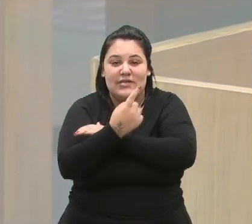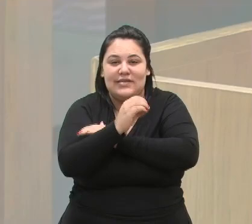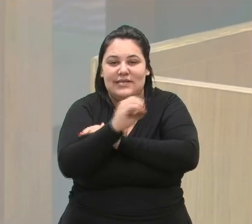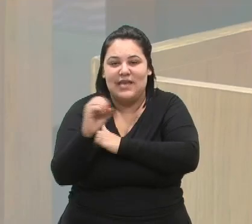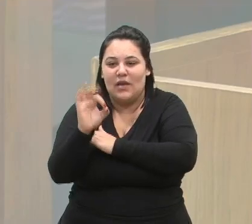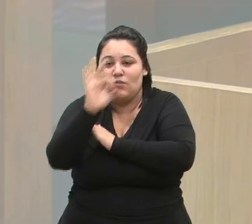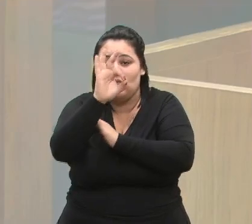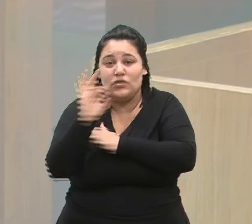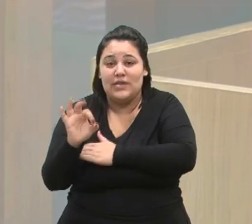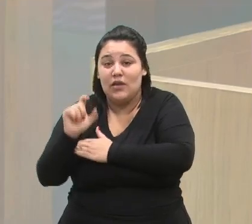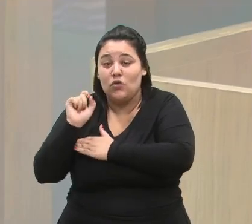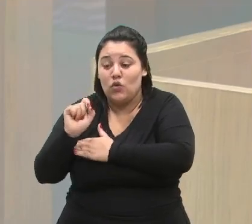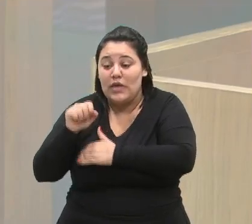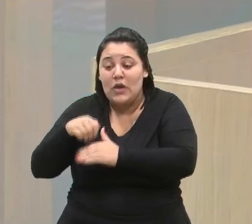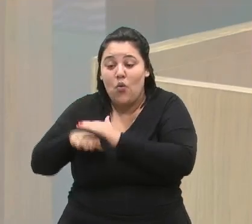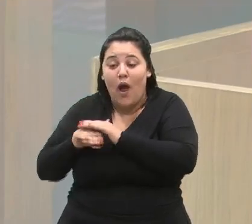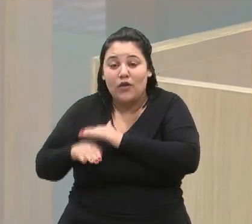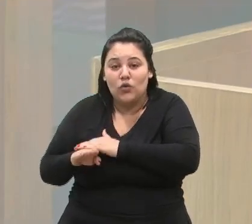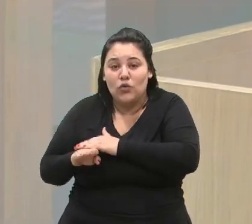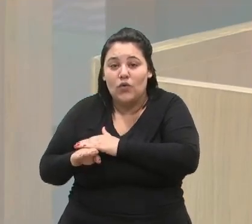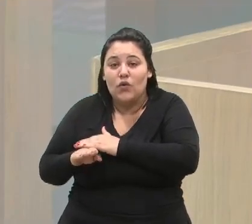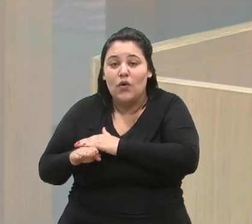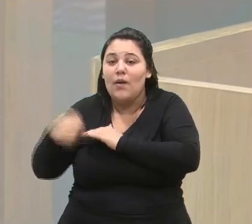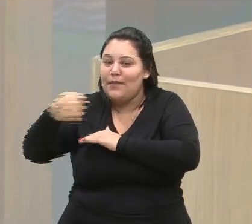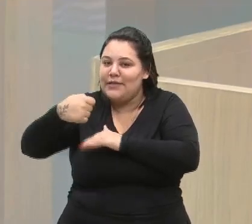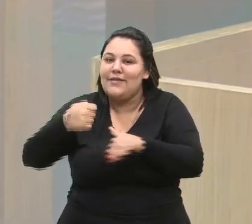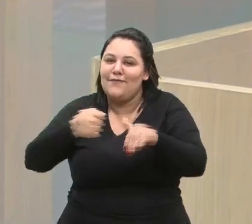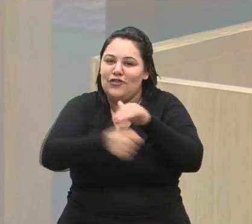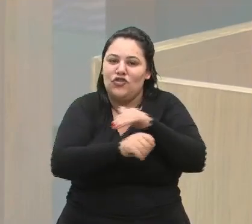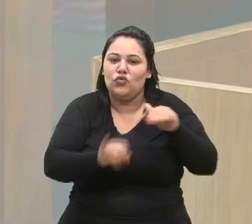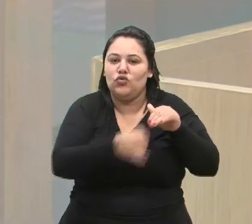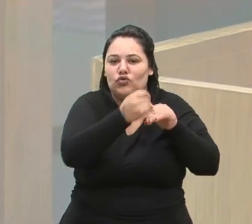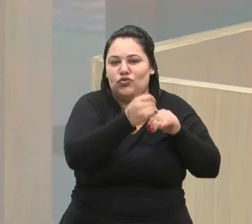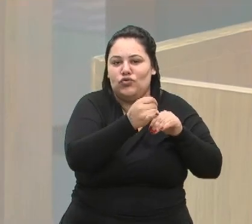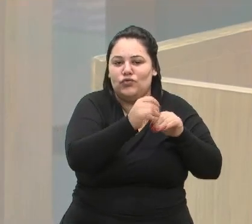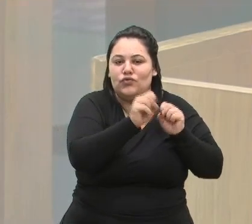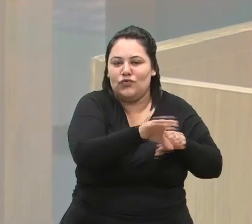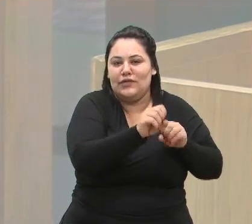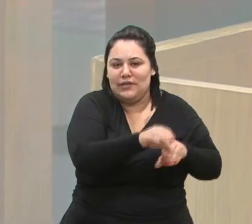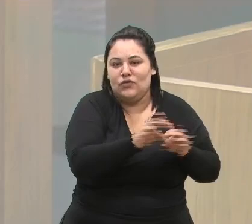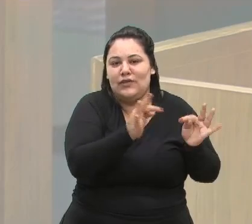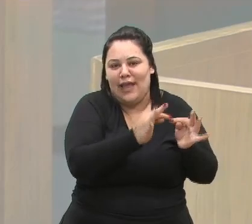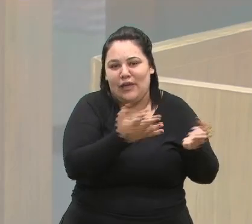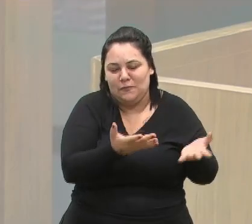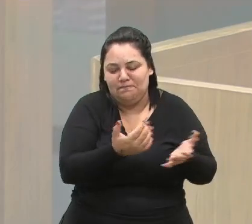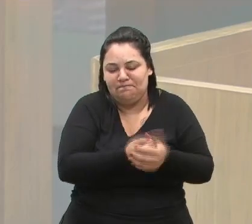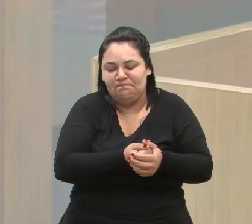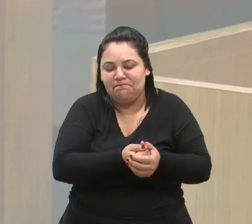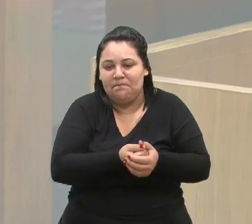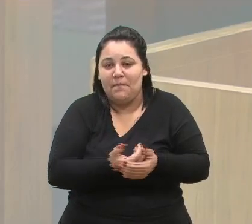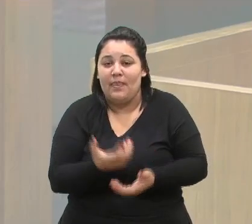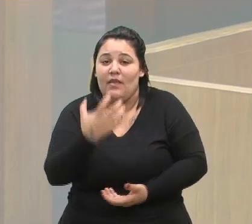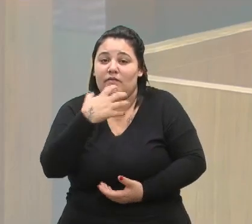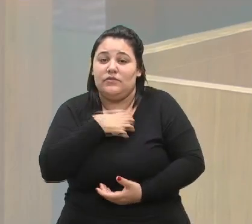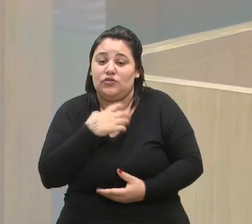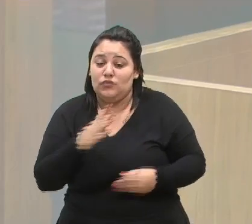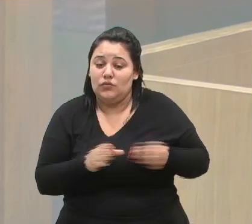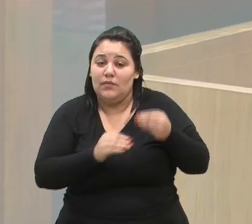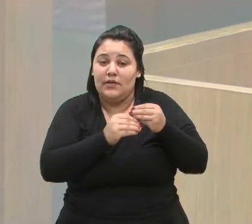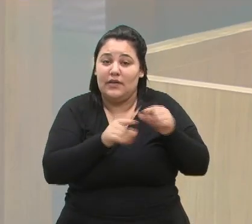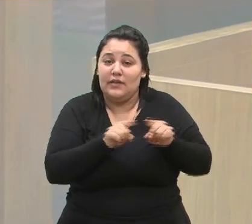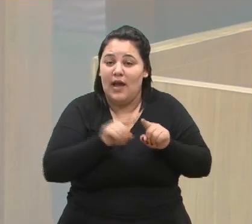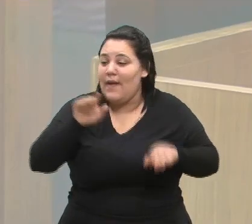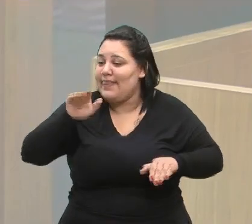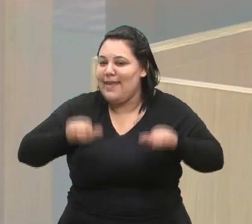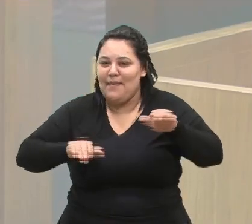do que foi economizado com juros na educação técnica. De forma adicional, independente